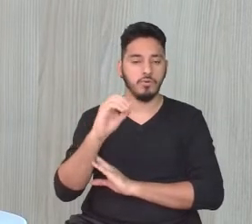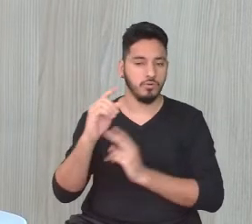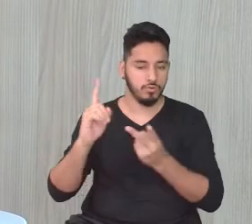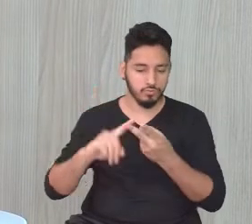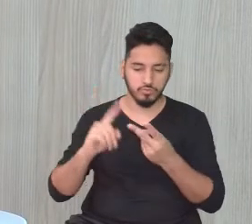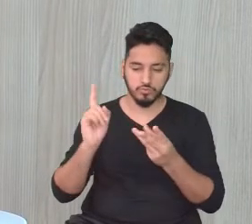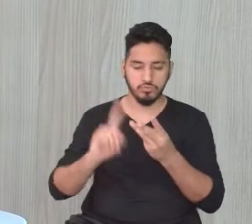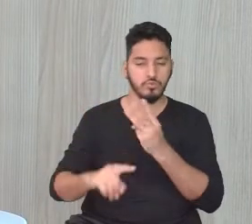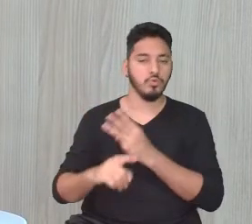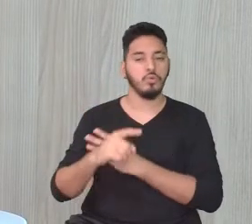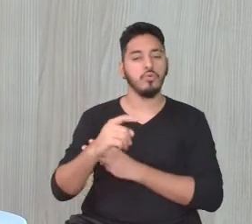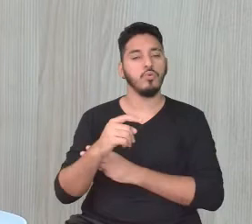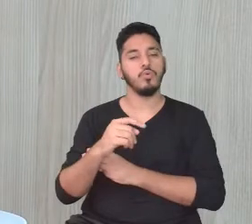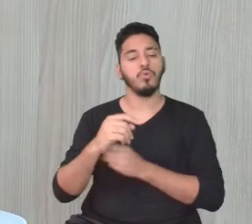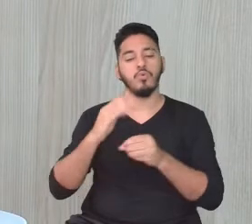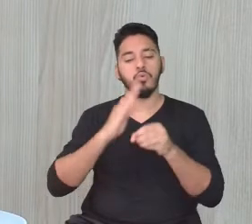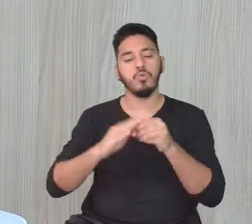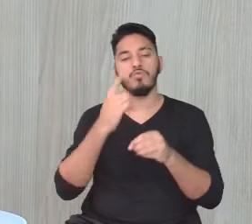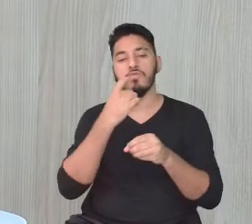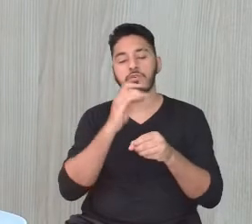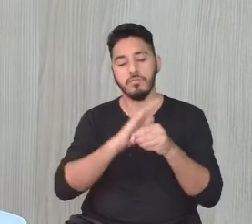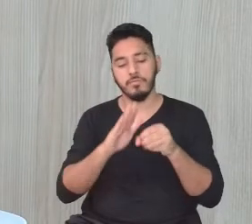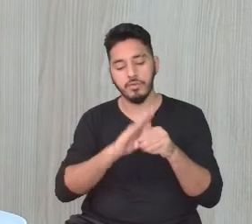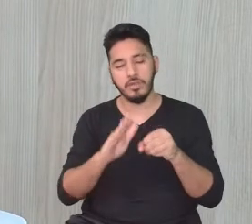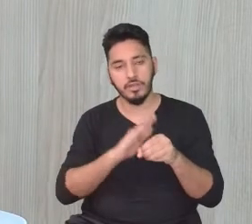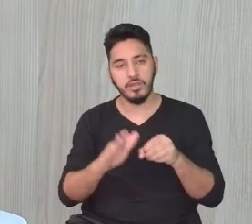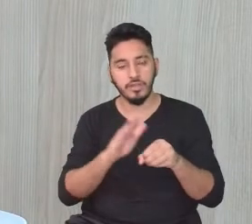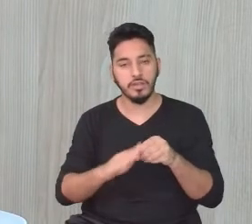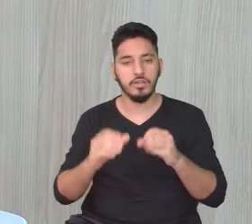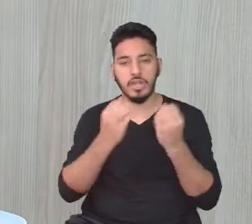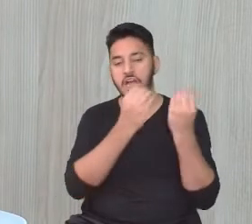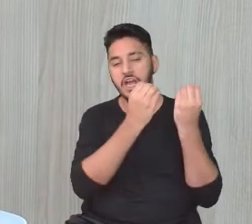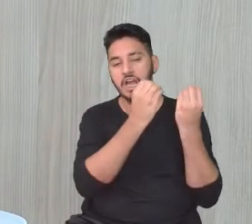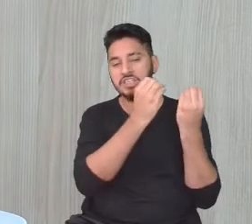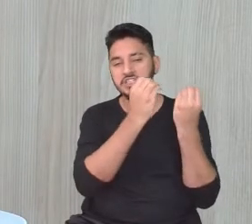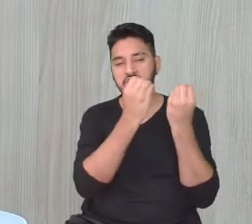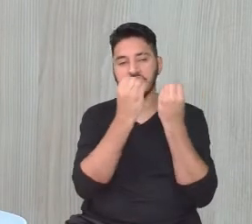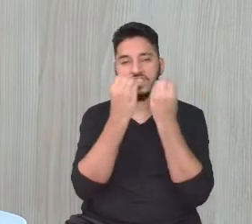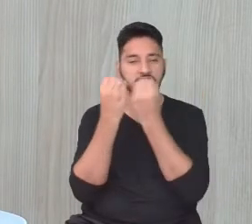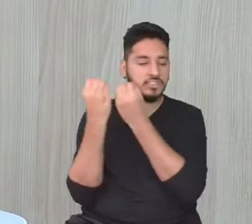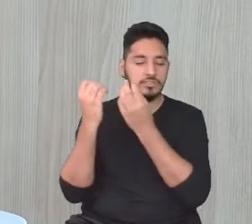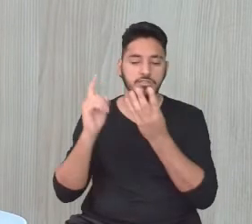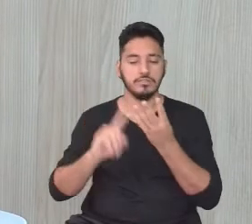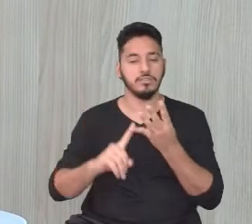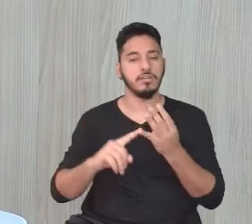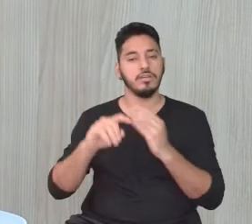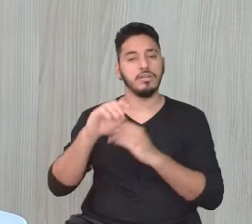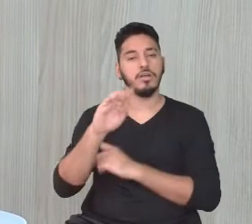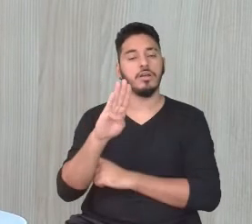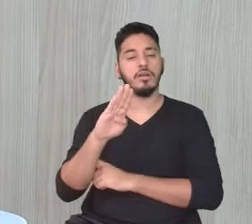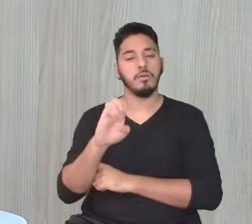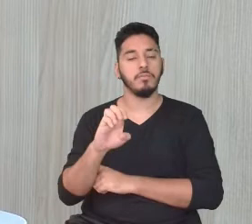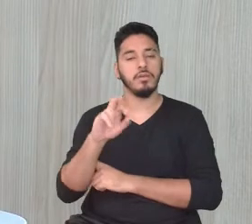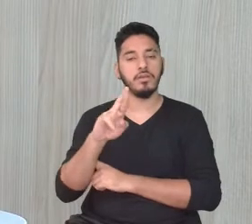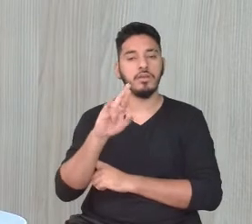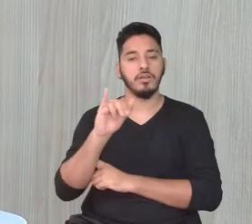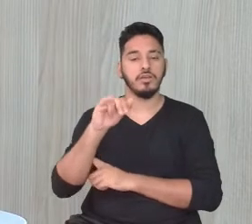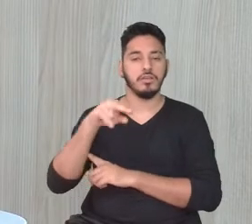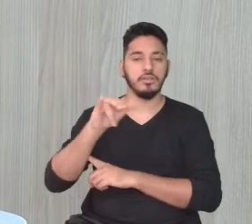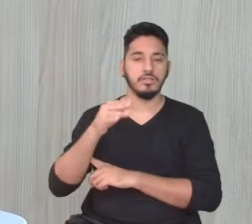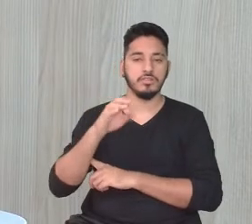jerimum a tomate a cenoura a beterraba a berinjela não é